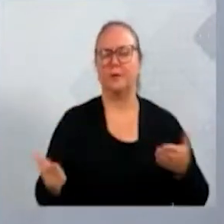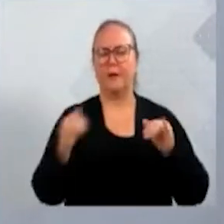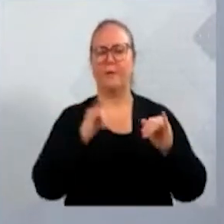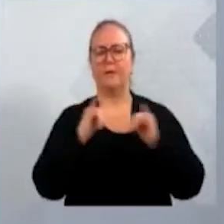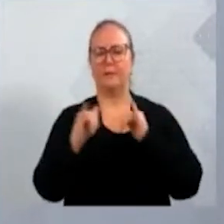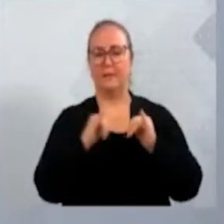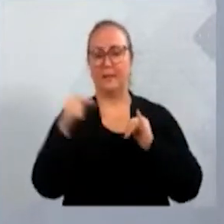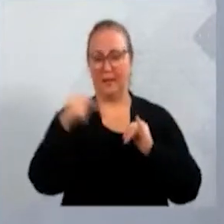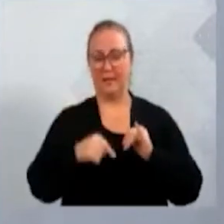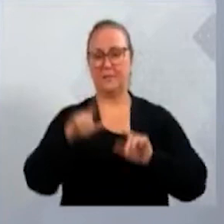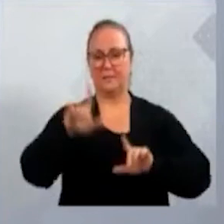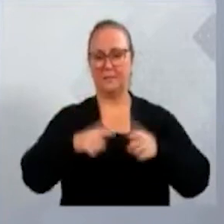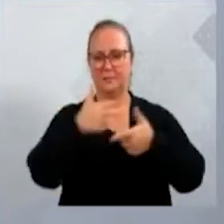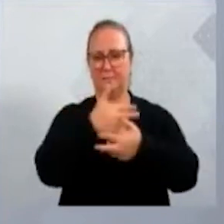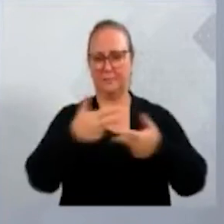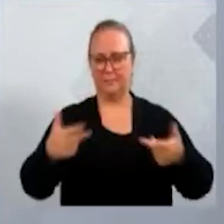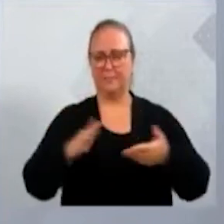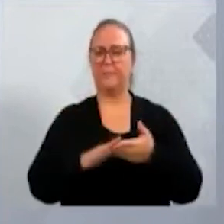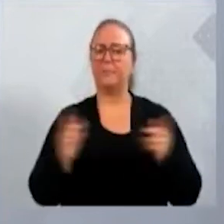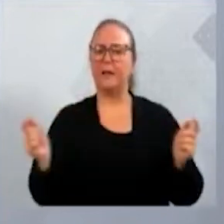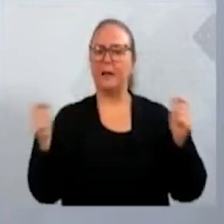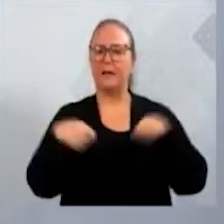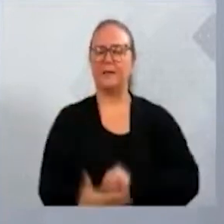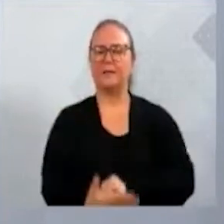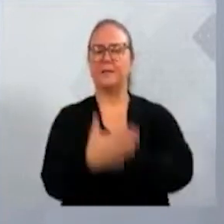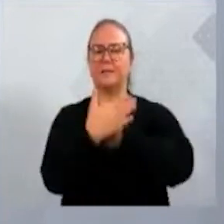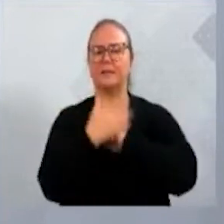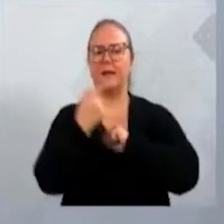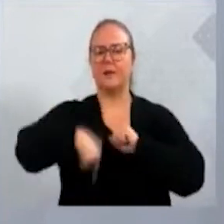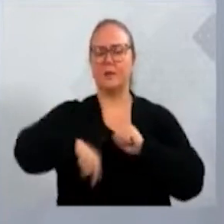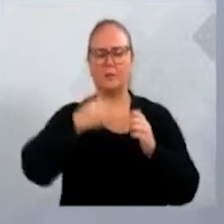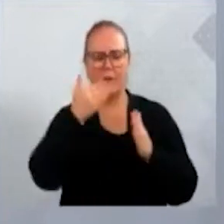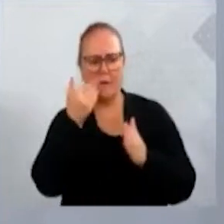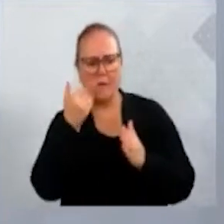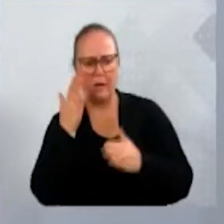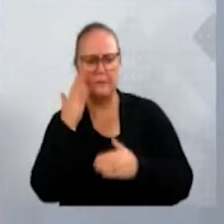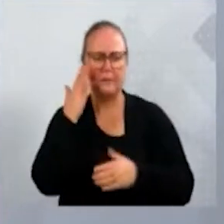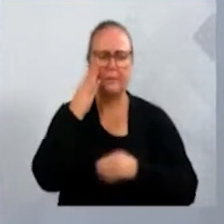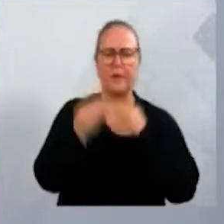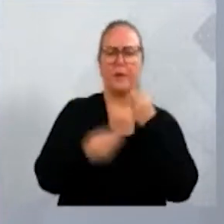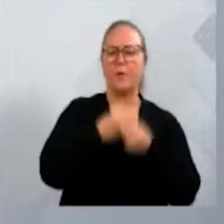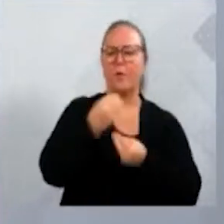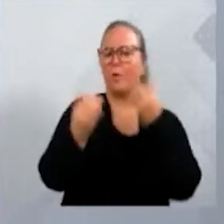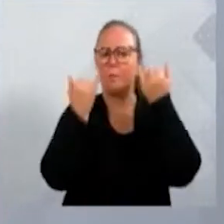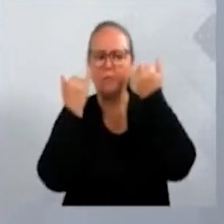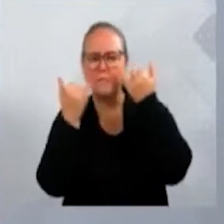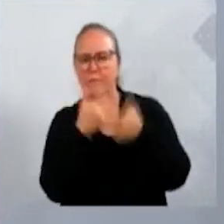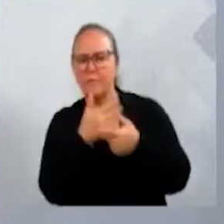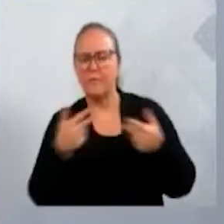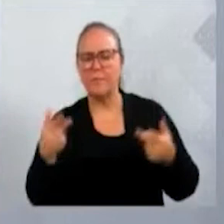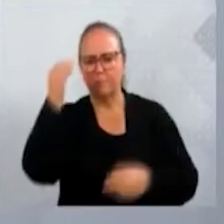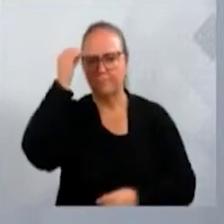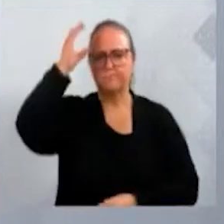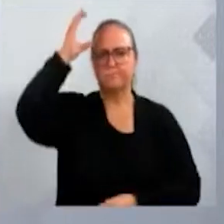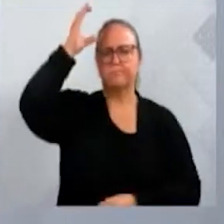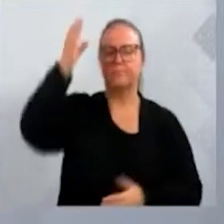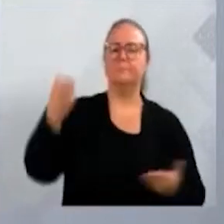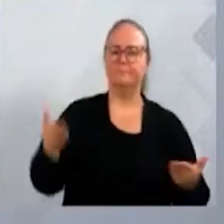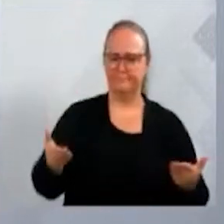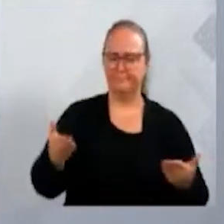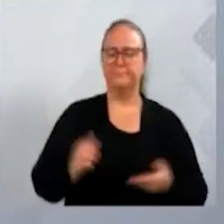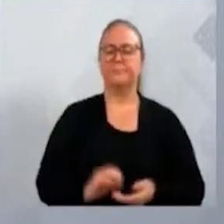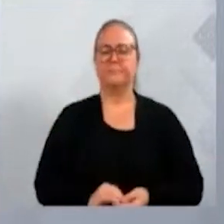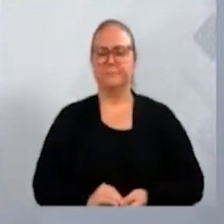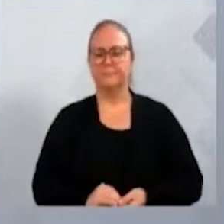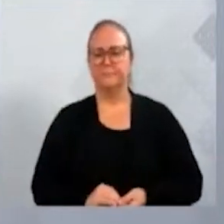internet são Hoje os nossos refúgios para termos um pouco de conhecimento infelizmente